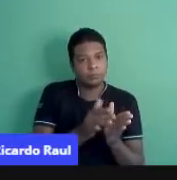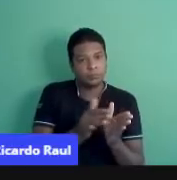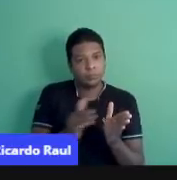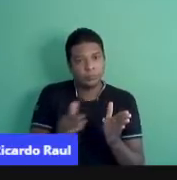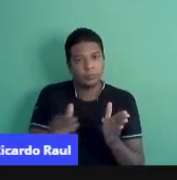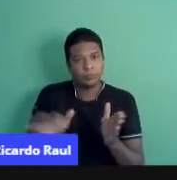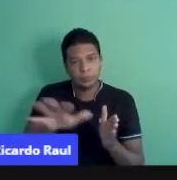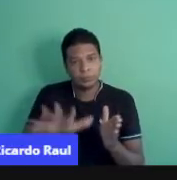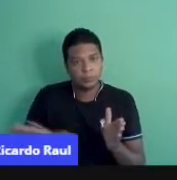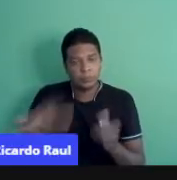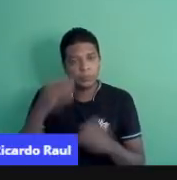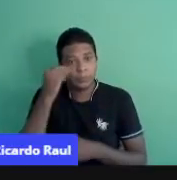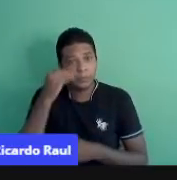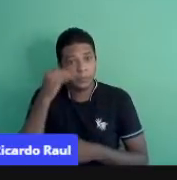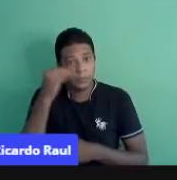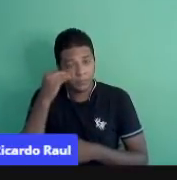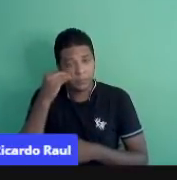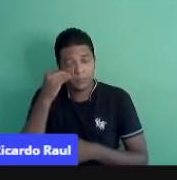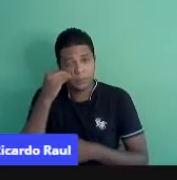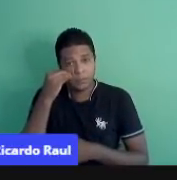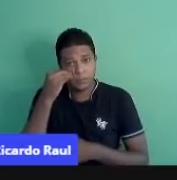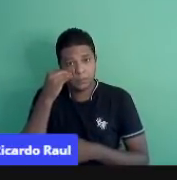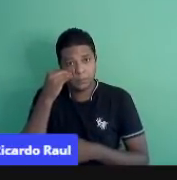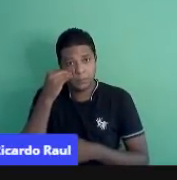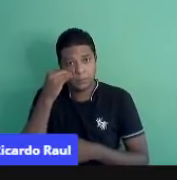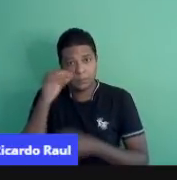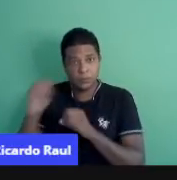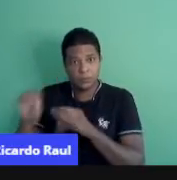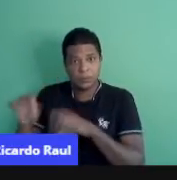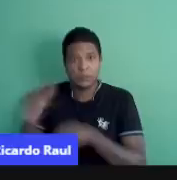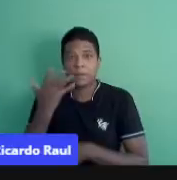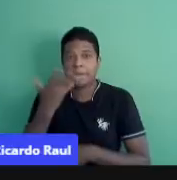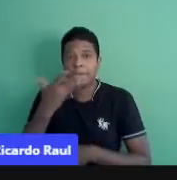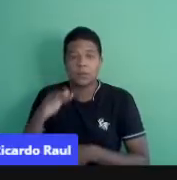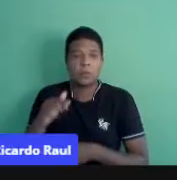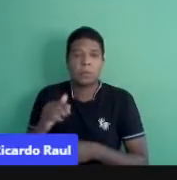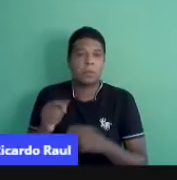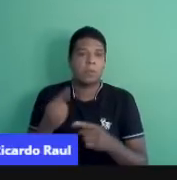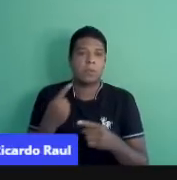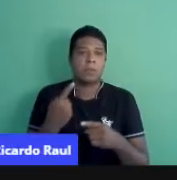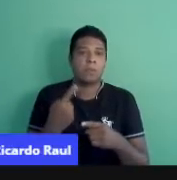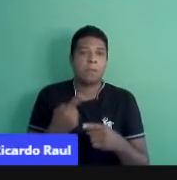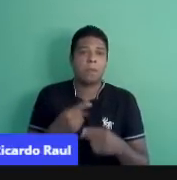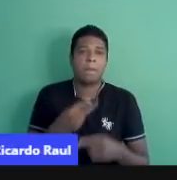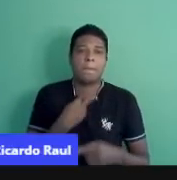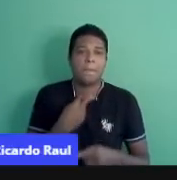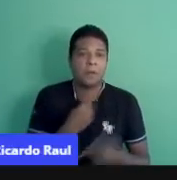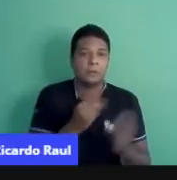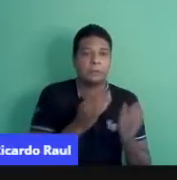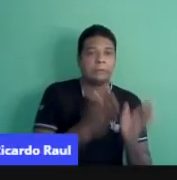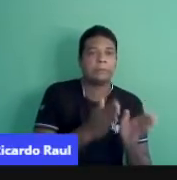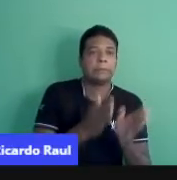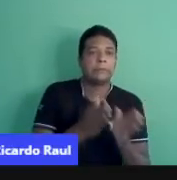de experiência na educação infantil. Eu não posso dividir essa educação em